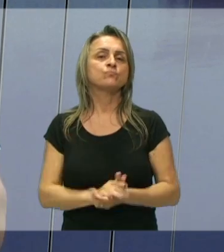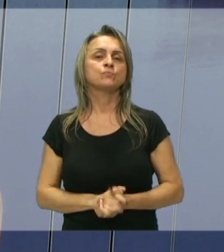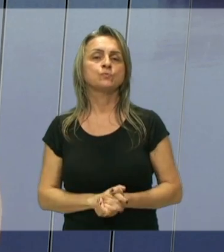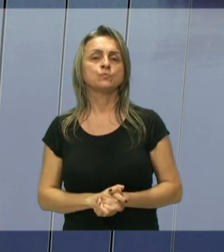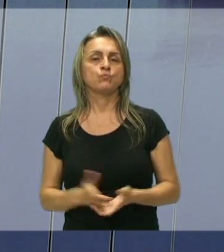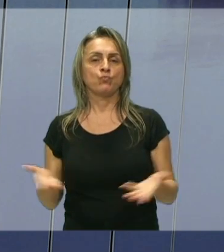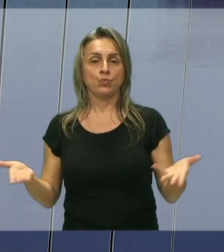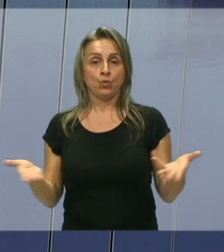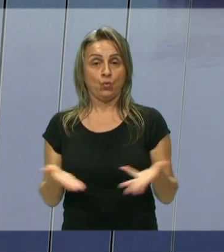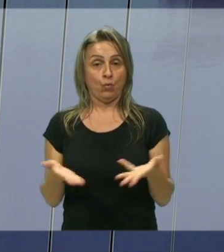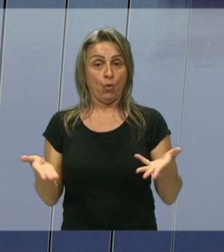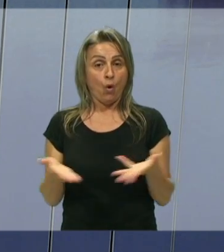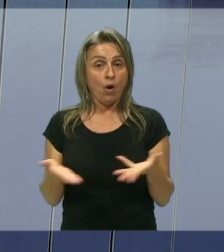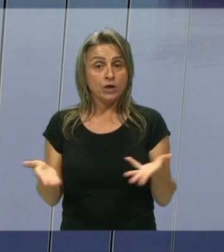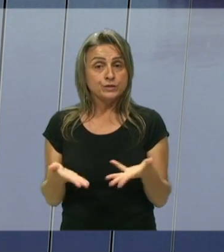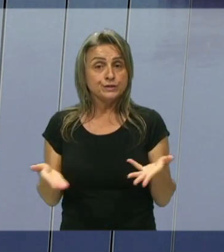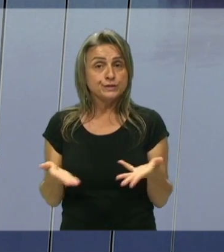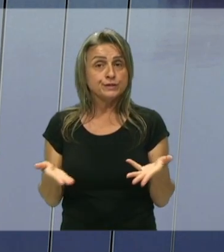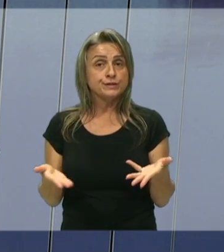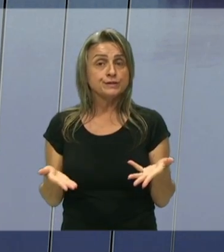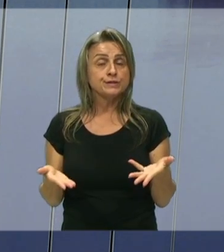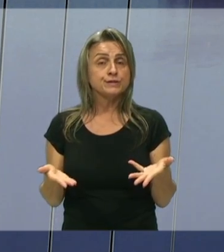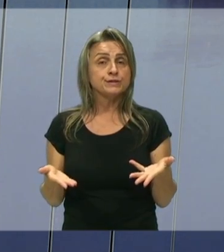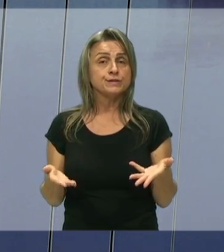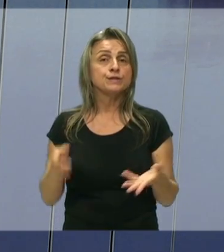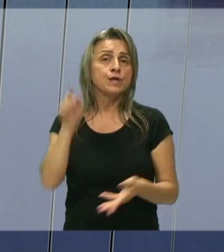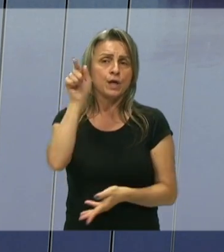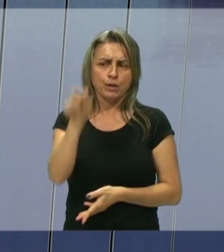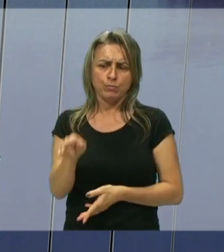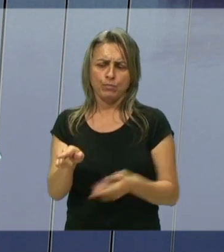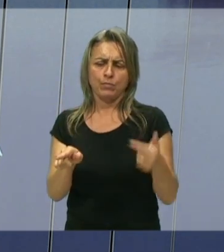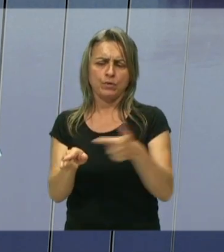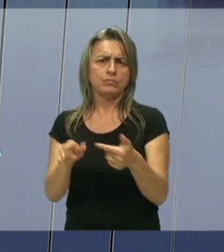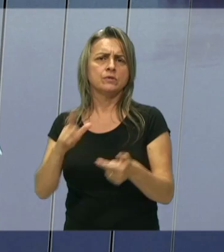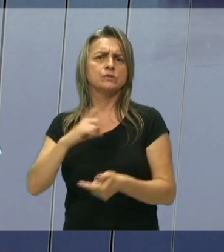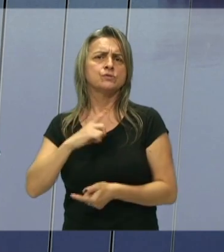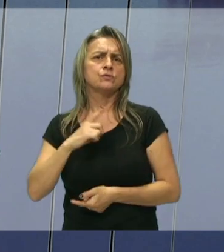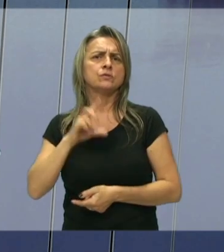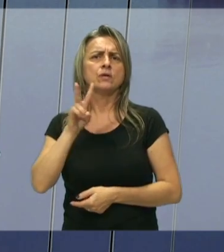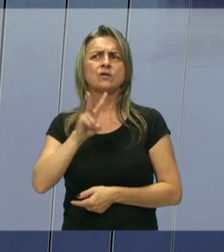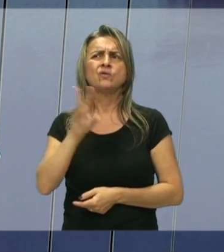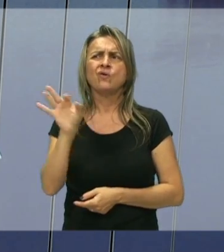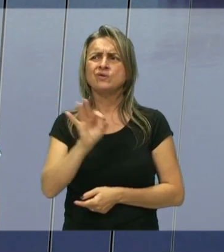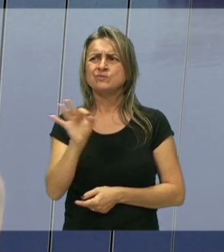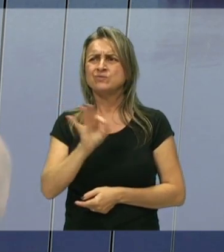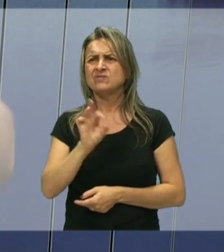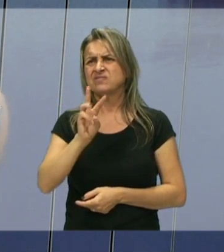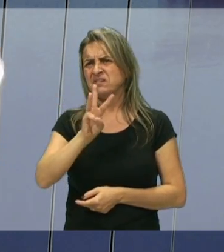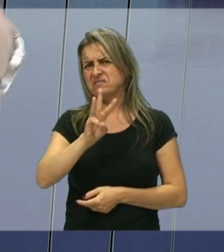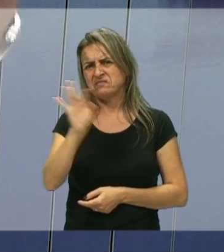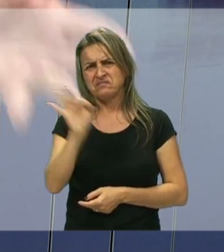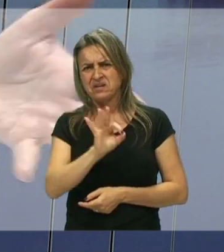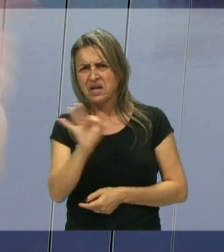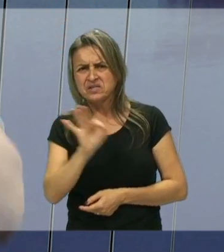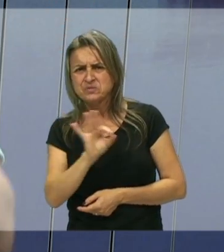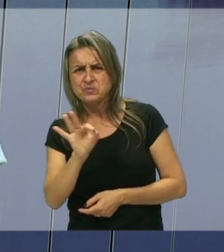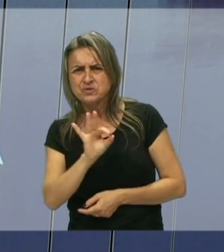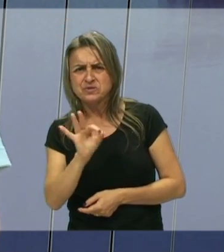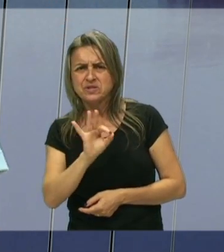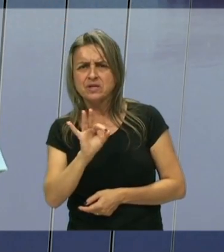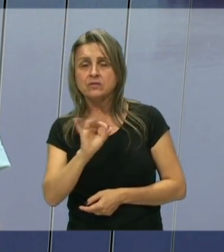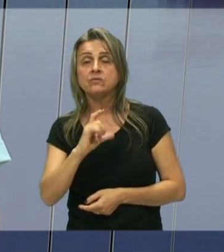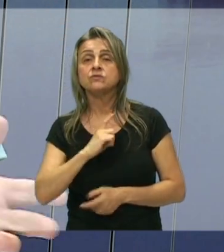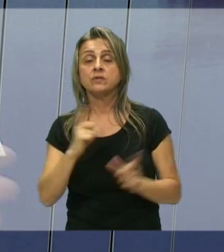hoje, um homem tem 2% de chance, de 2 a 3% de chance de vir a ter um